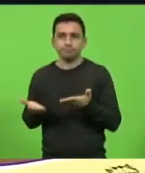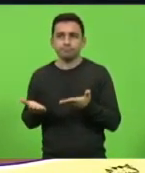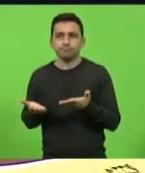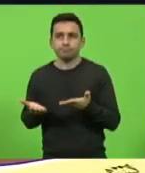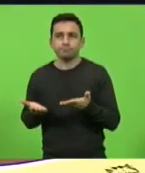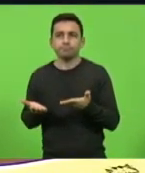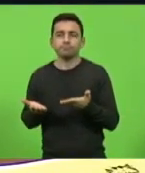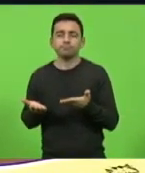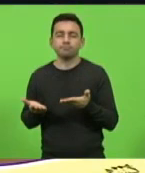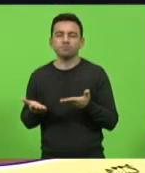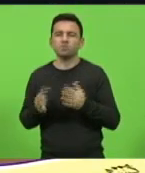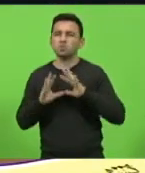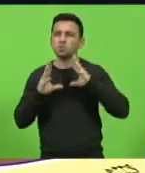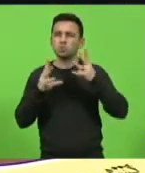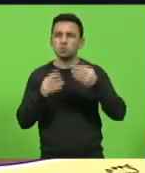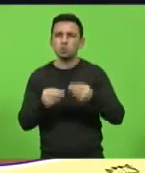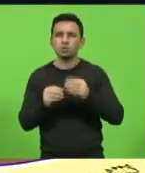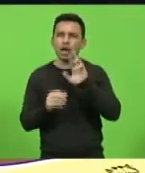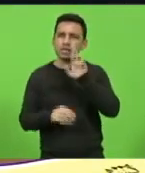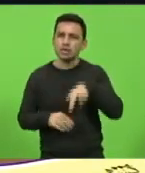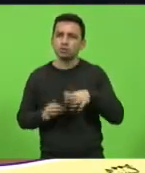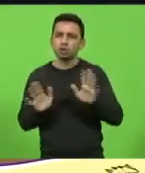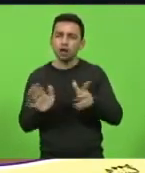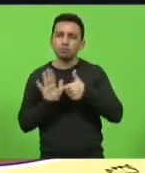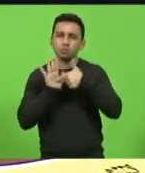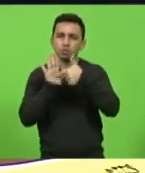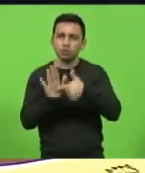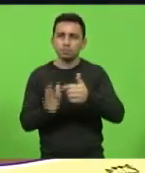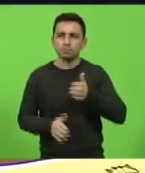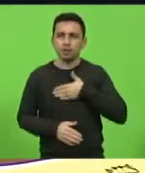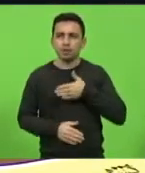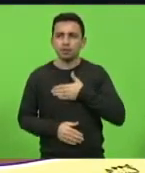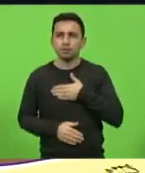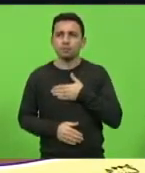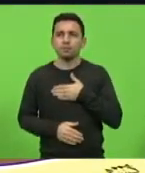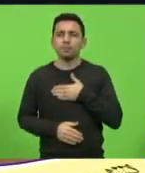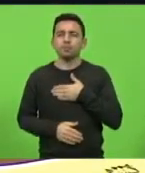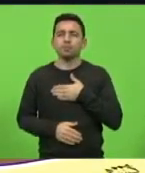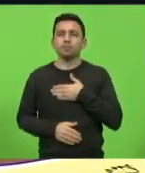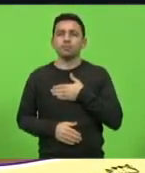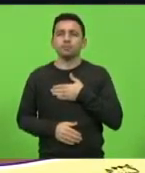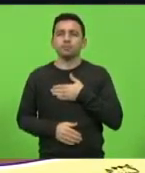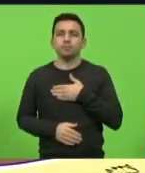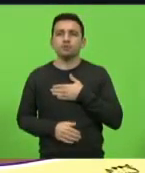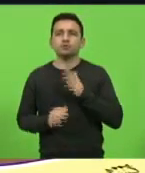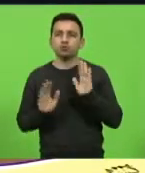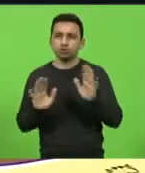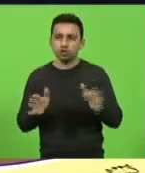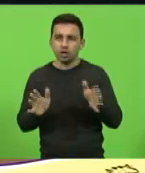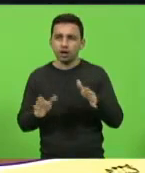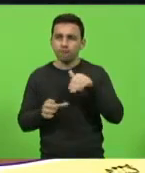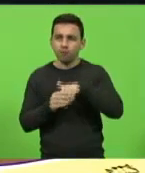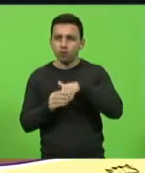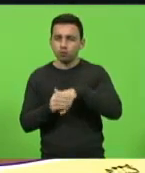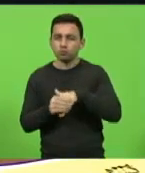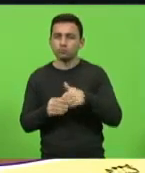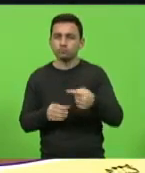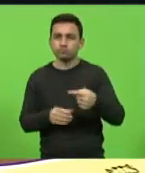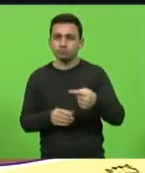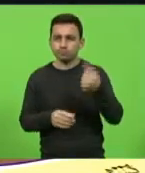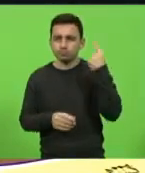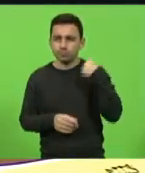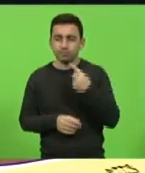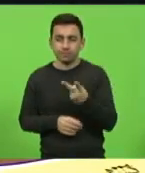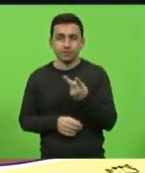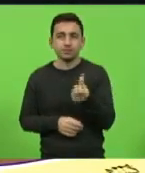todas as razões apresentadas por mim, já na manifestação do voto, na sessão do dia 26